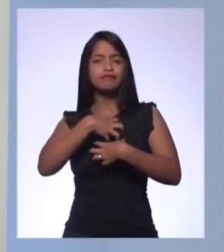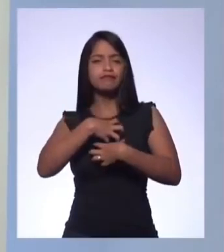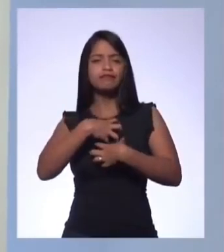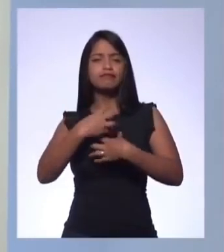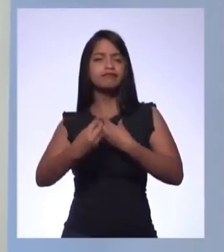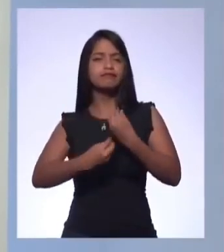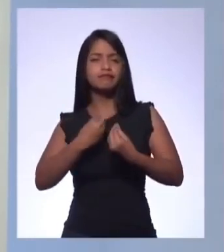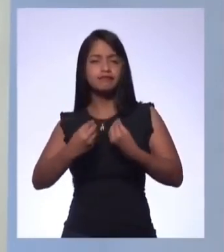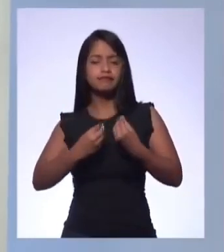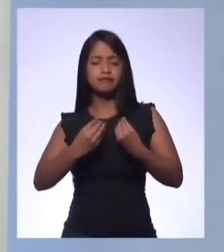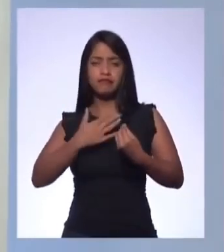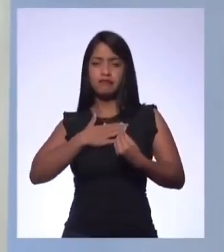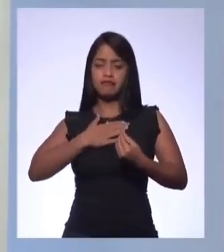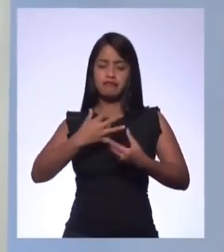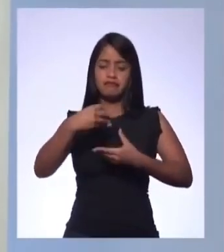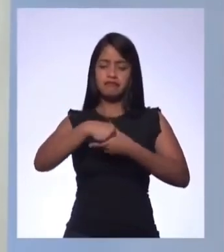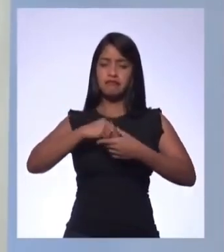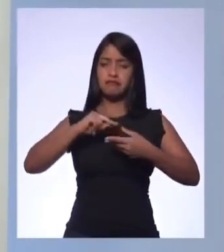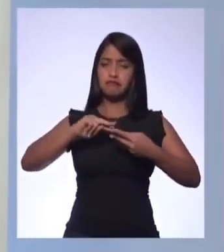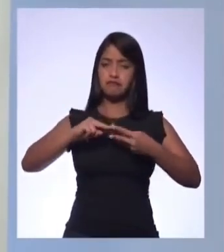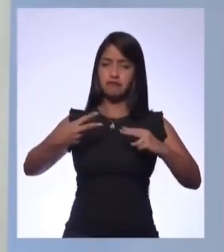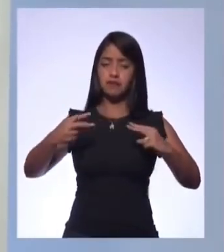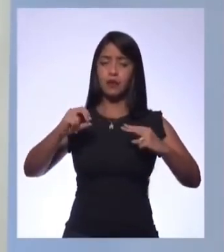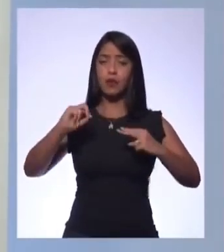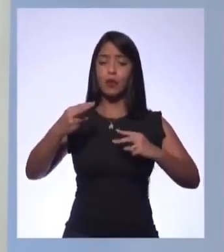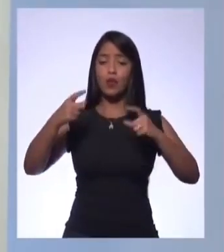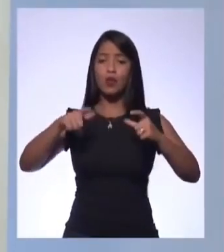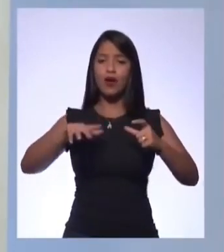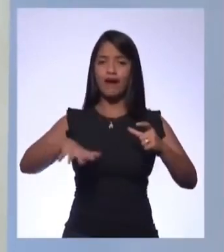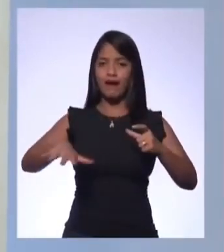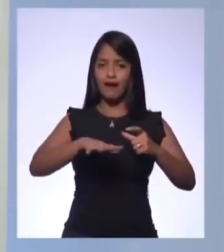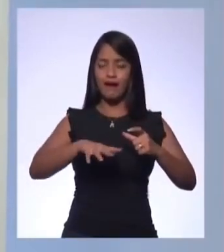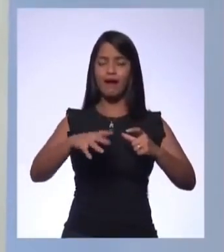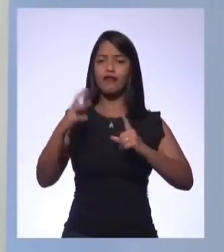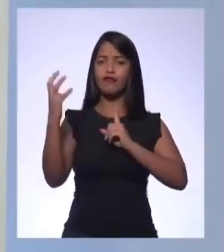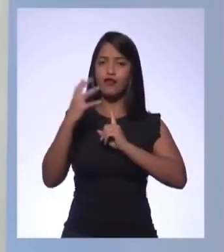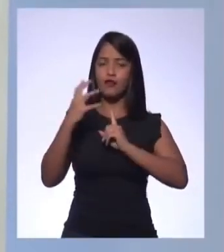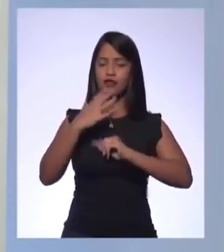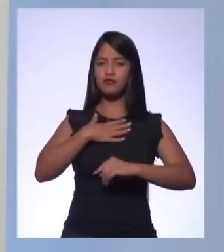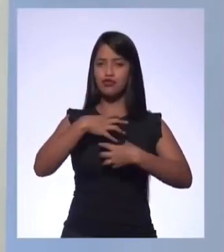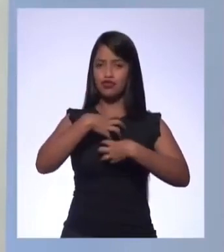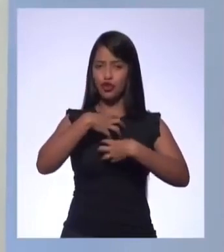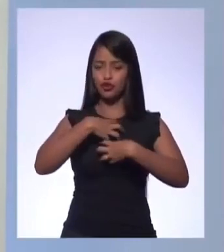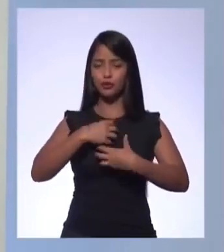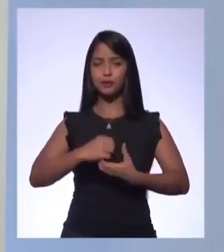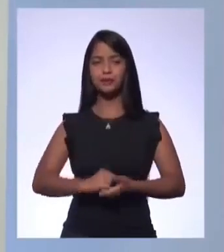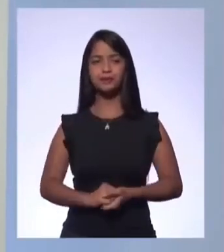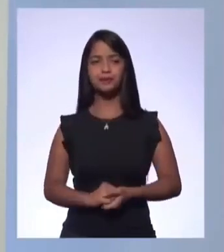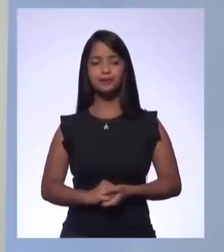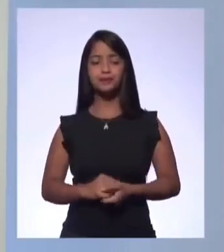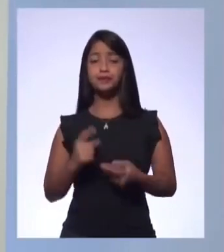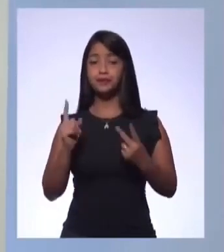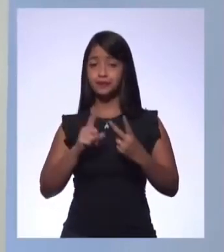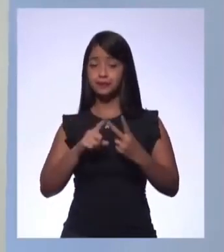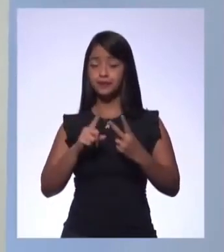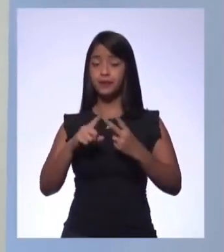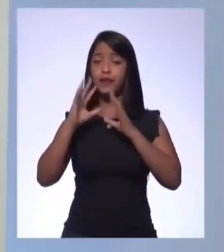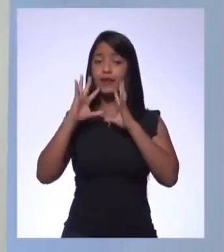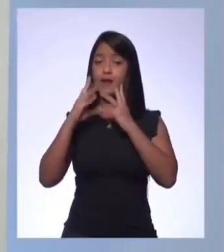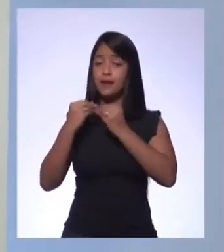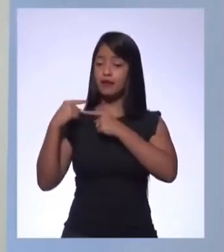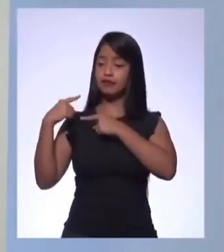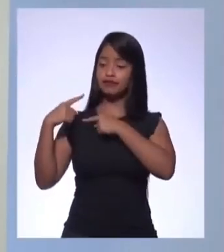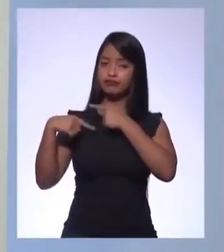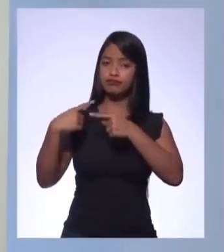genes ou meio ambiente. Né? Então, nós fizemos essa discussão. Inherited traits. Características herdadas.